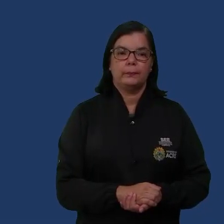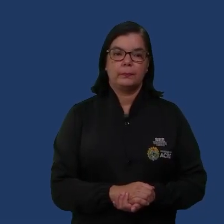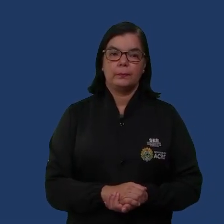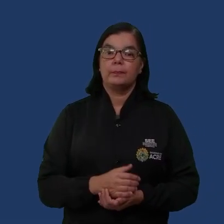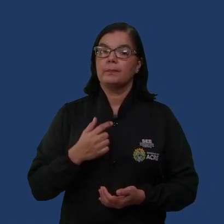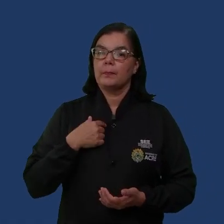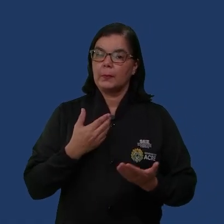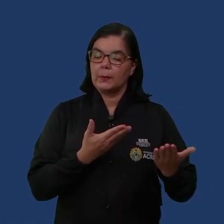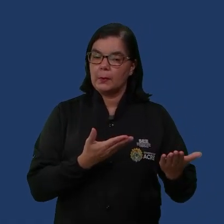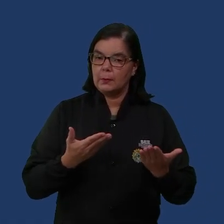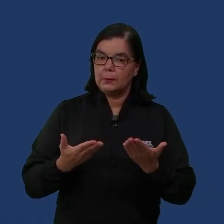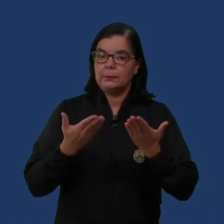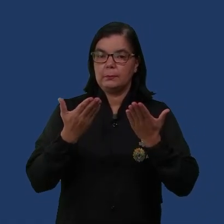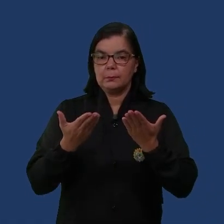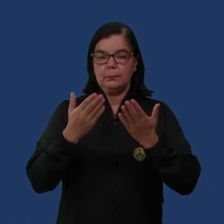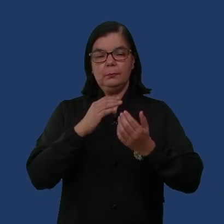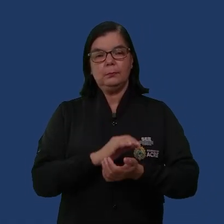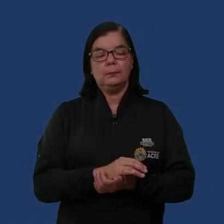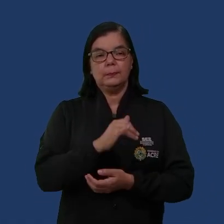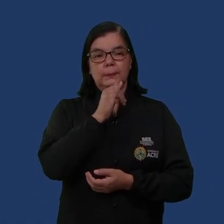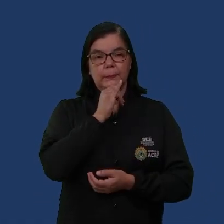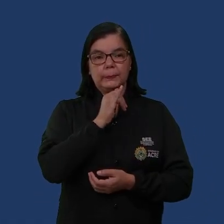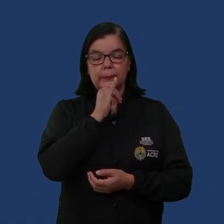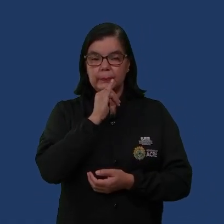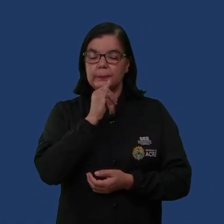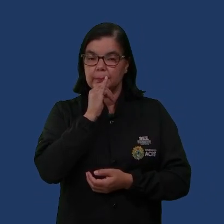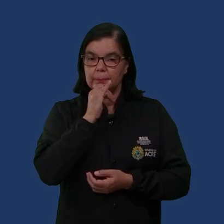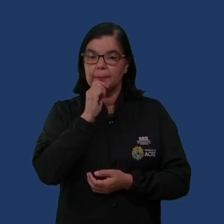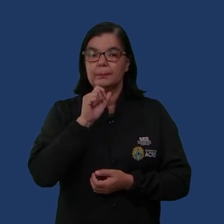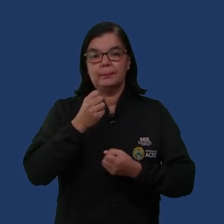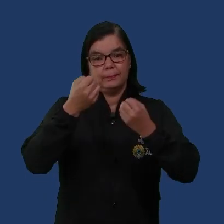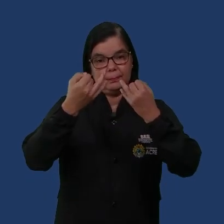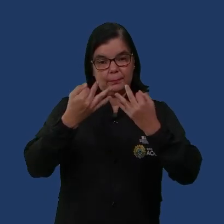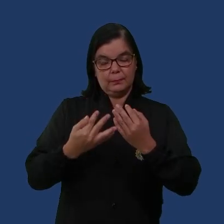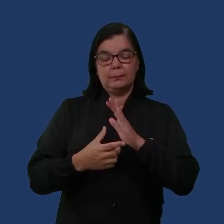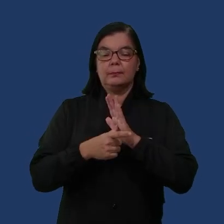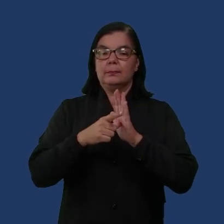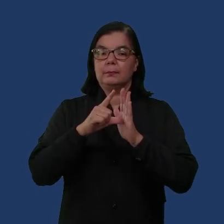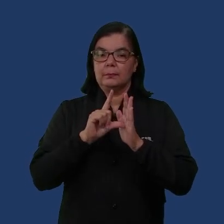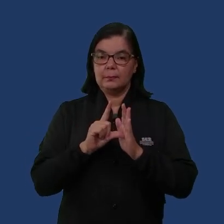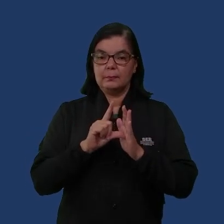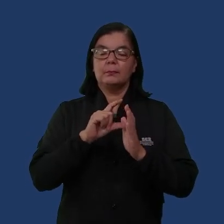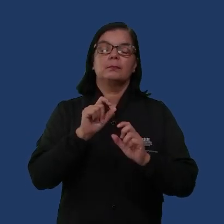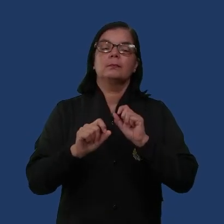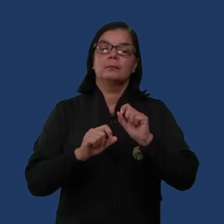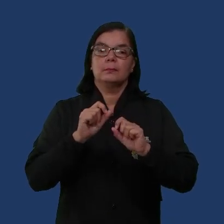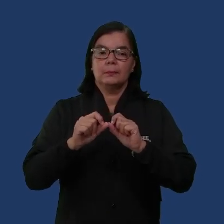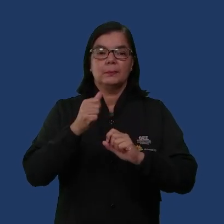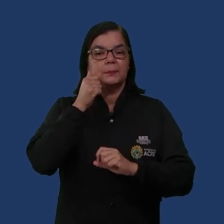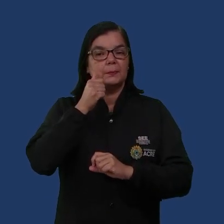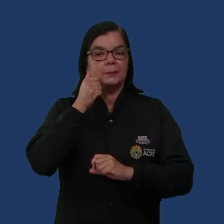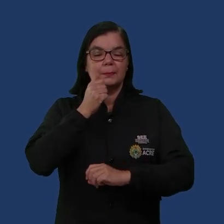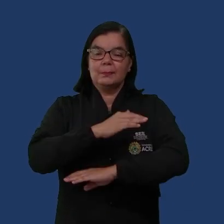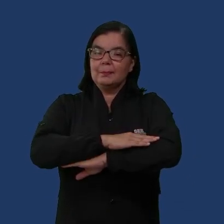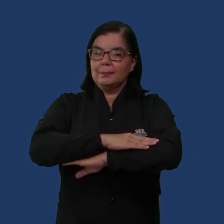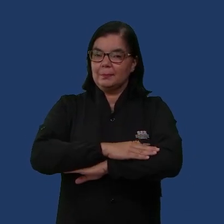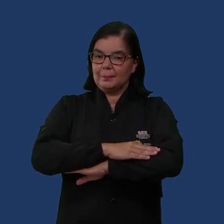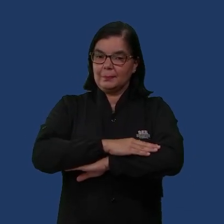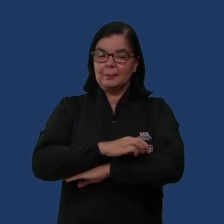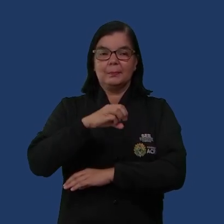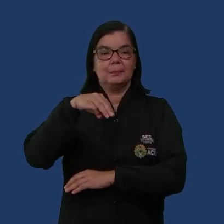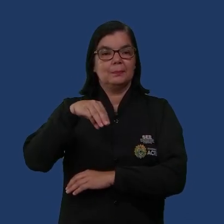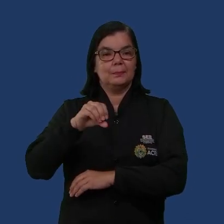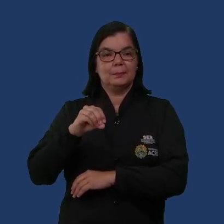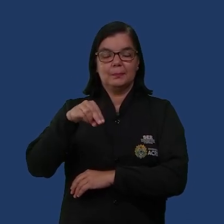E eu trago agora um exemplo clássico, como eu havia falado para vocês, da Mona Lisa, de Leonardo